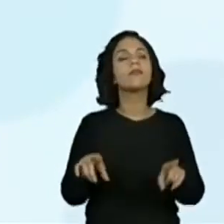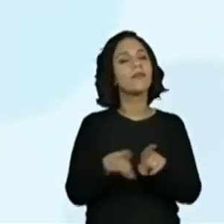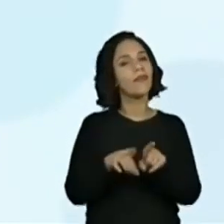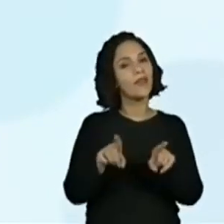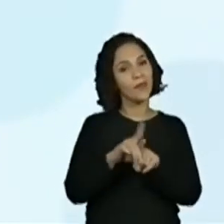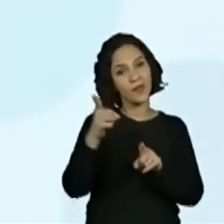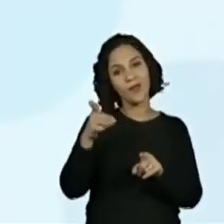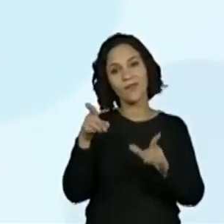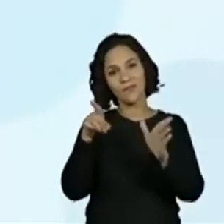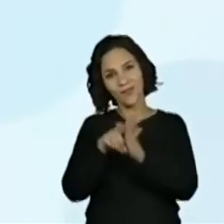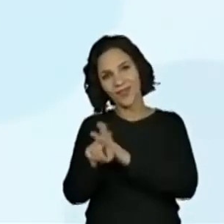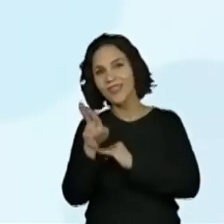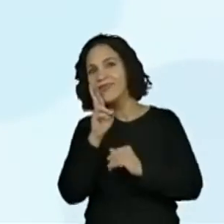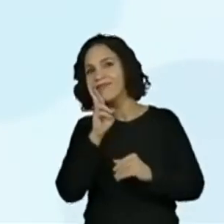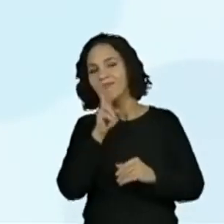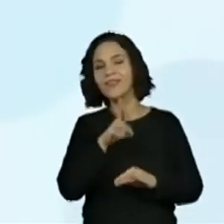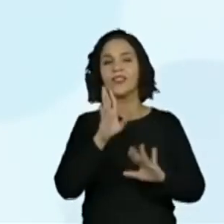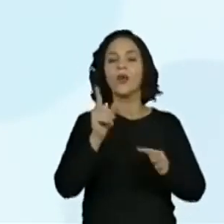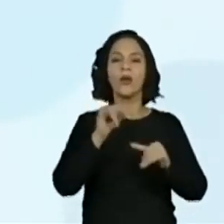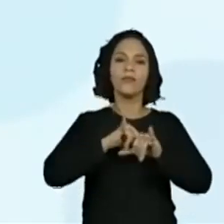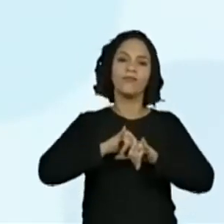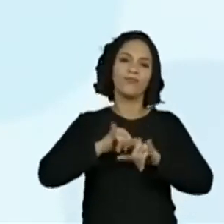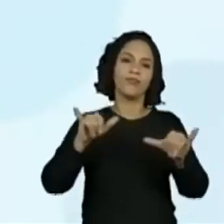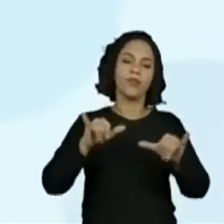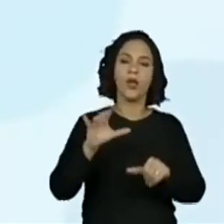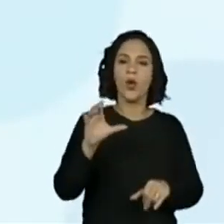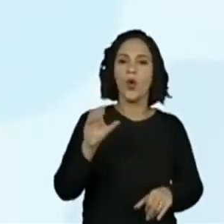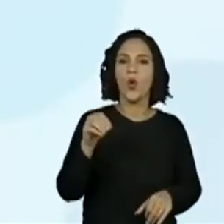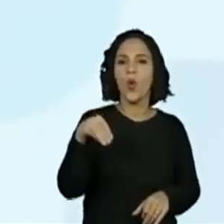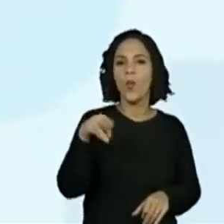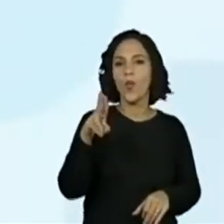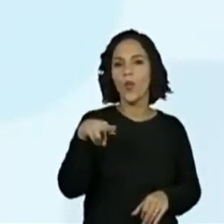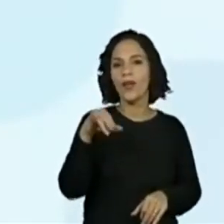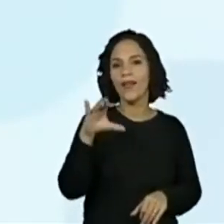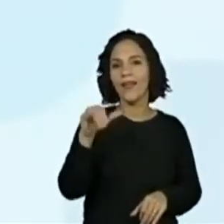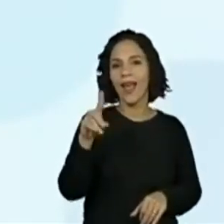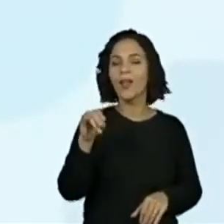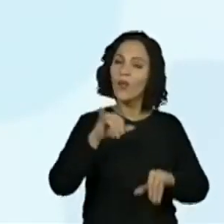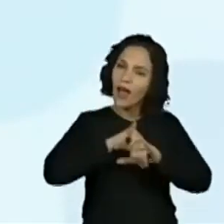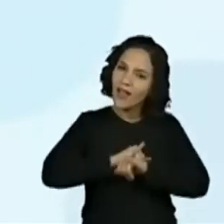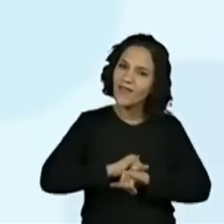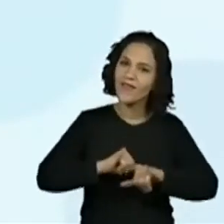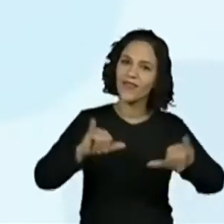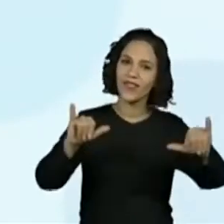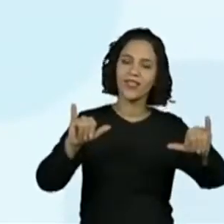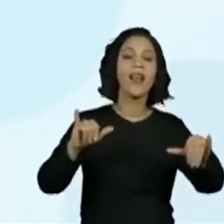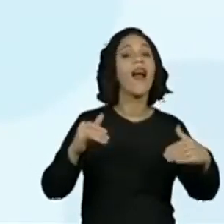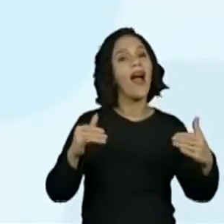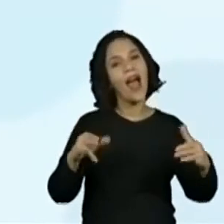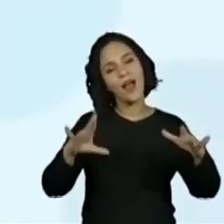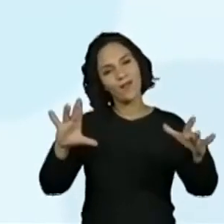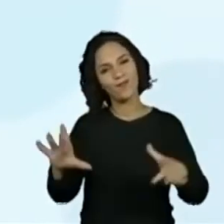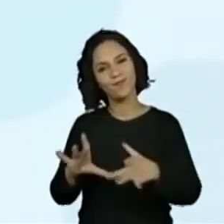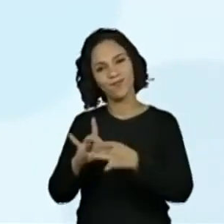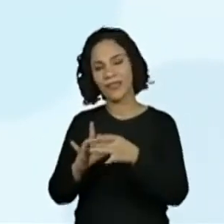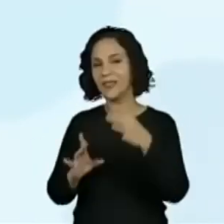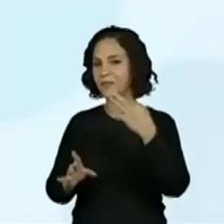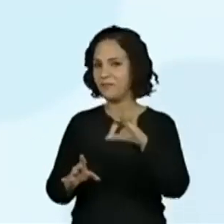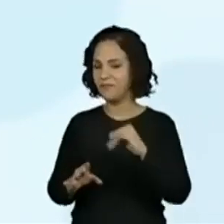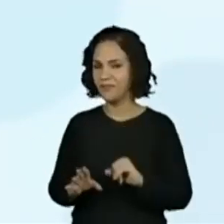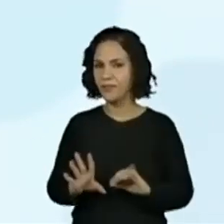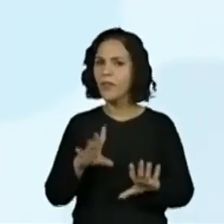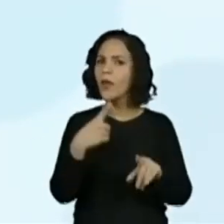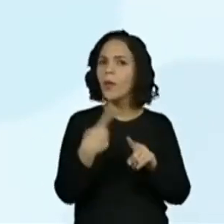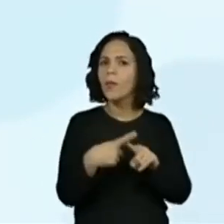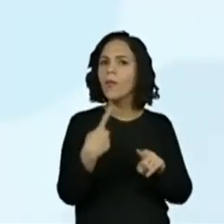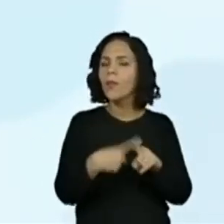uma pergunta já responde a outra ali, ó, por meio de um comunicado. Bem facinho. Tá, uma coisinha amarrada à outra. Isso, e por